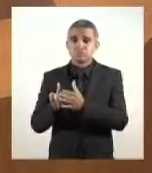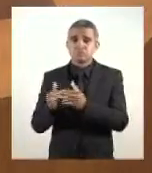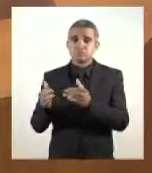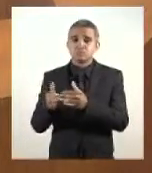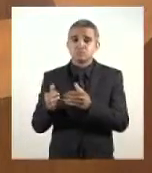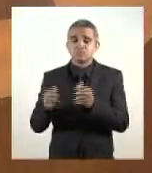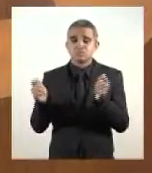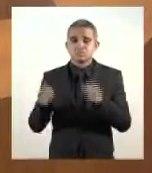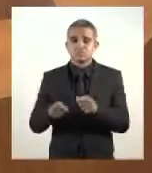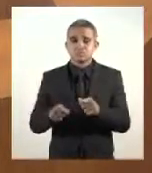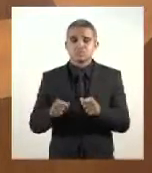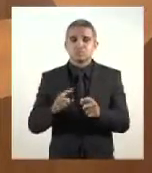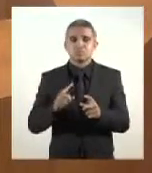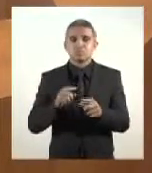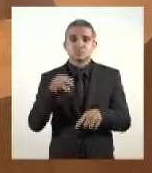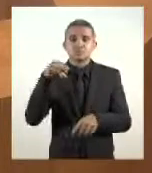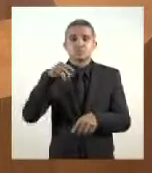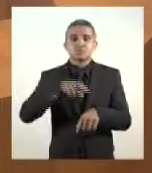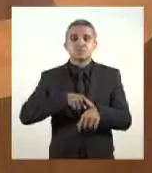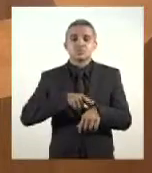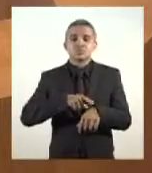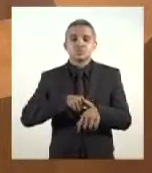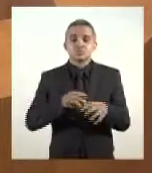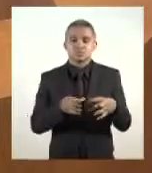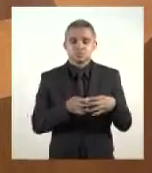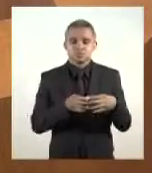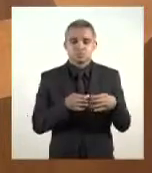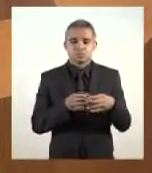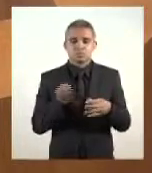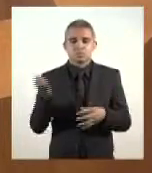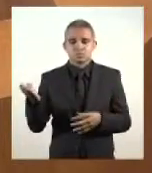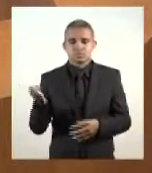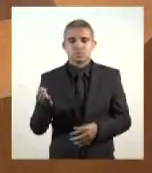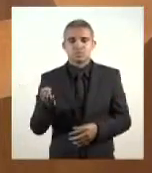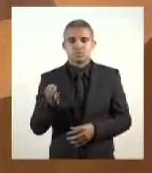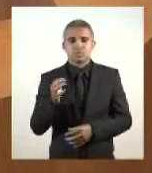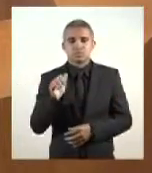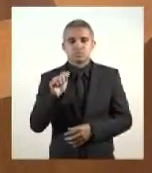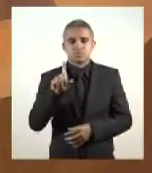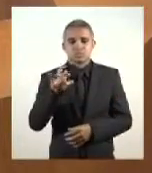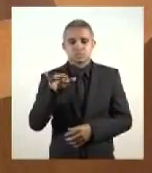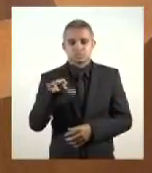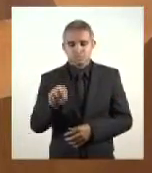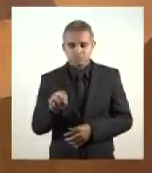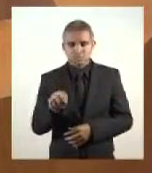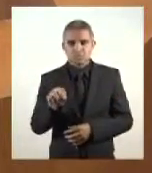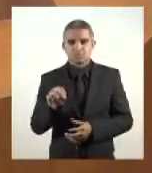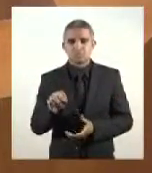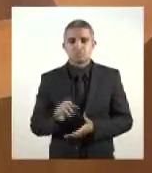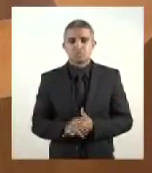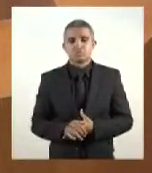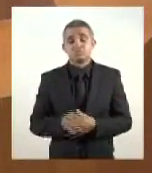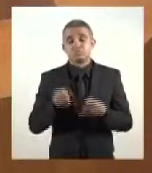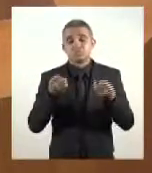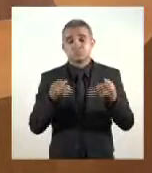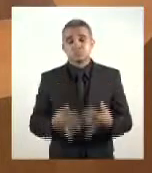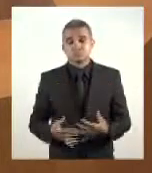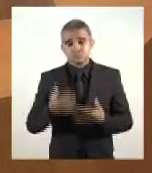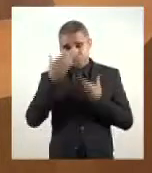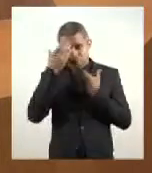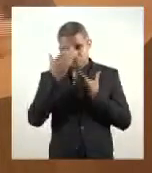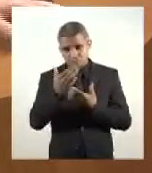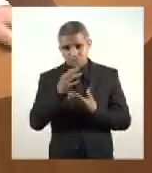e complementar as palavras do deputado Rogério Cafeteira, a quem agradeço pela parte, e dizer, deputado Rogério Cafeteira, que a